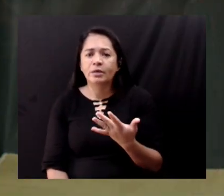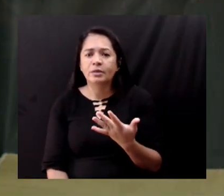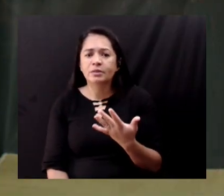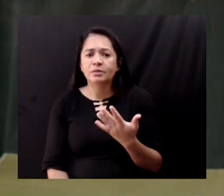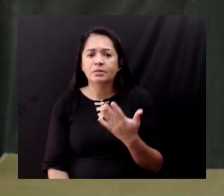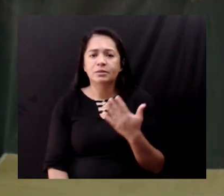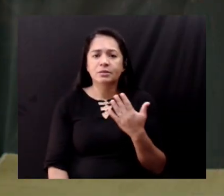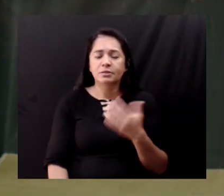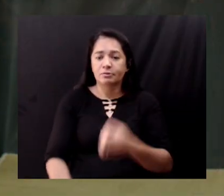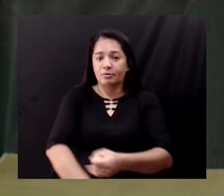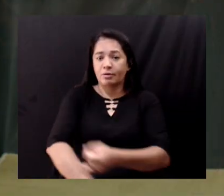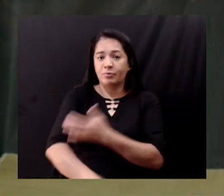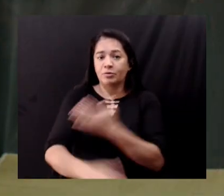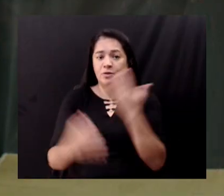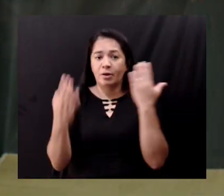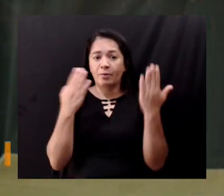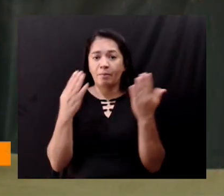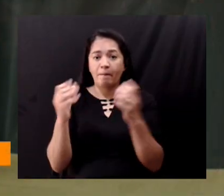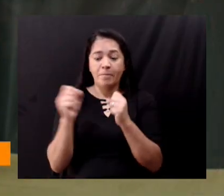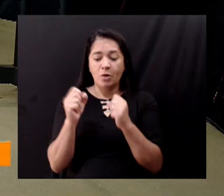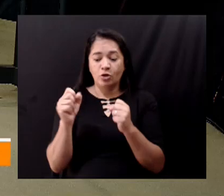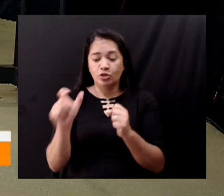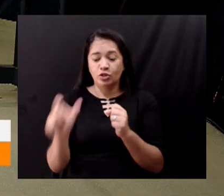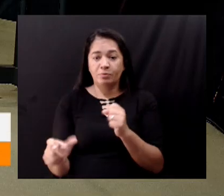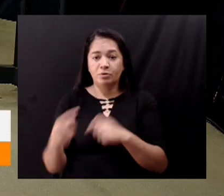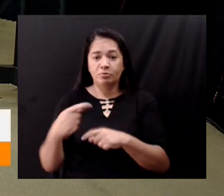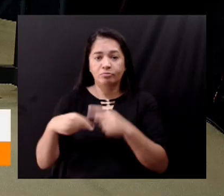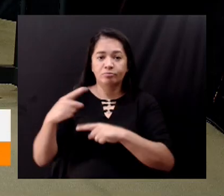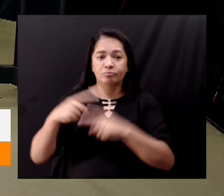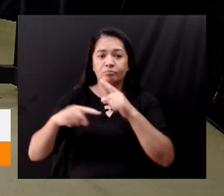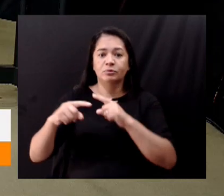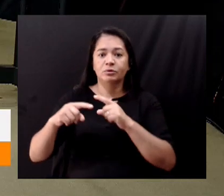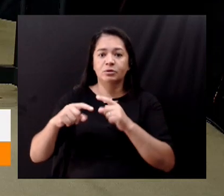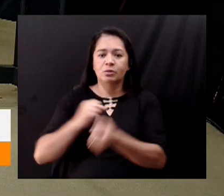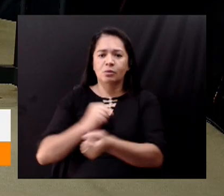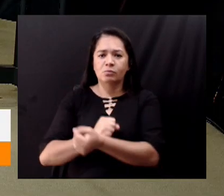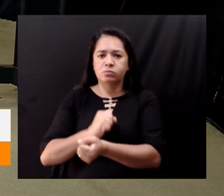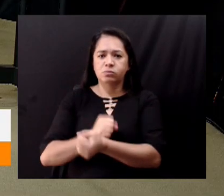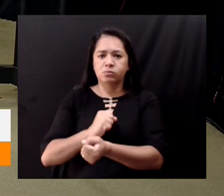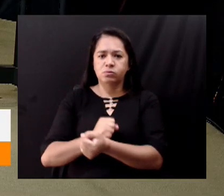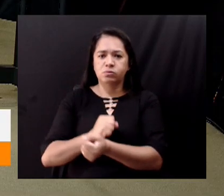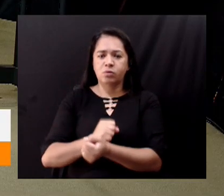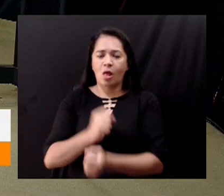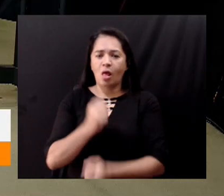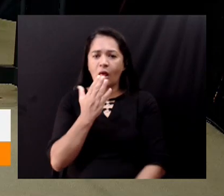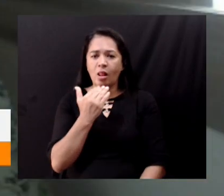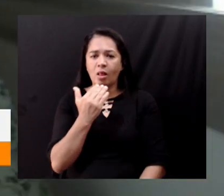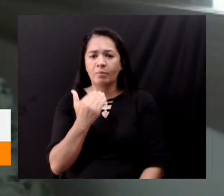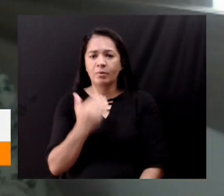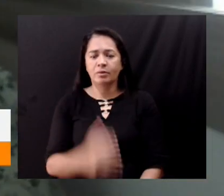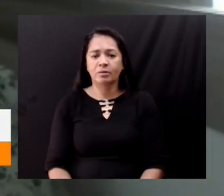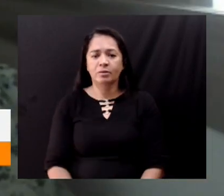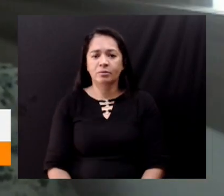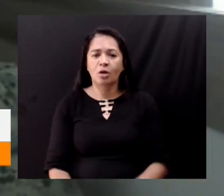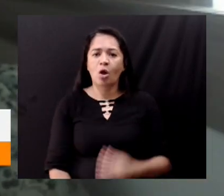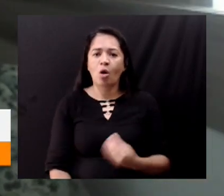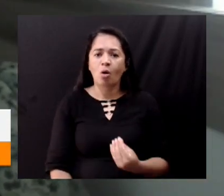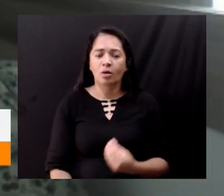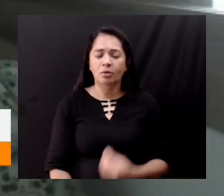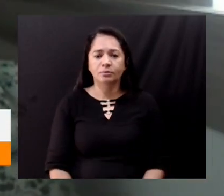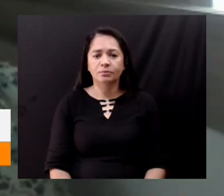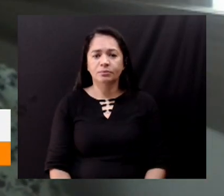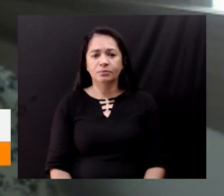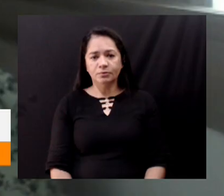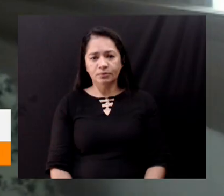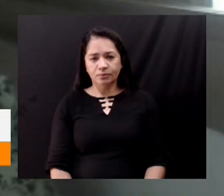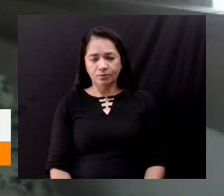a desenvolver uma compulsão alimentar? Micaela, por favor.